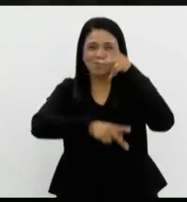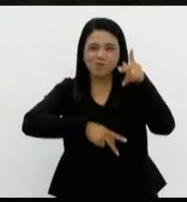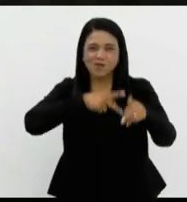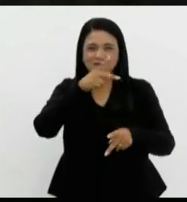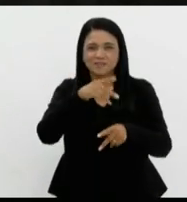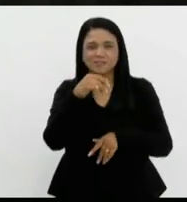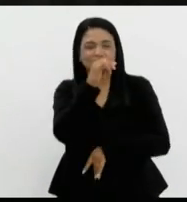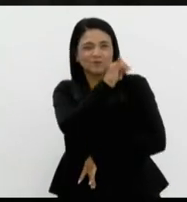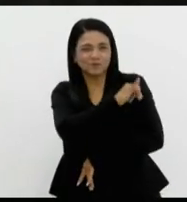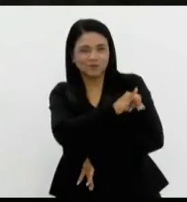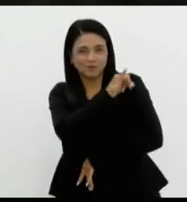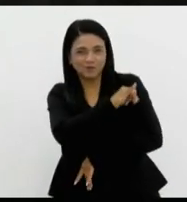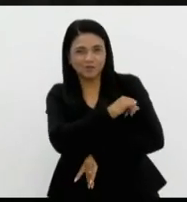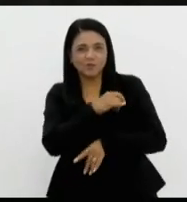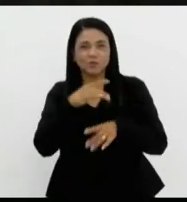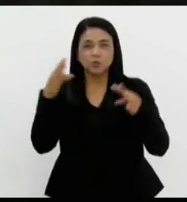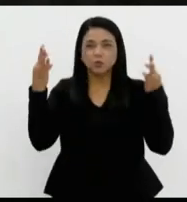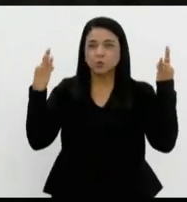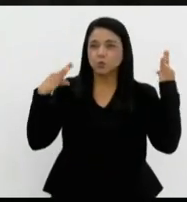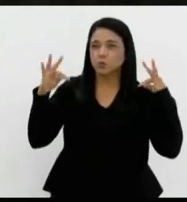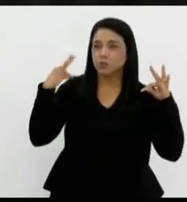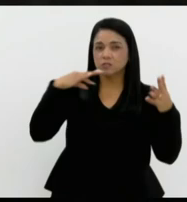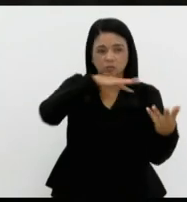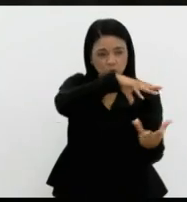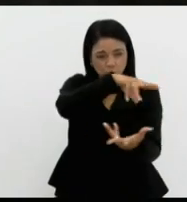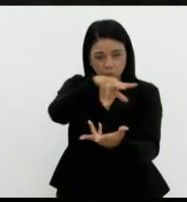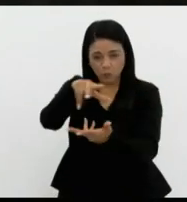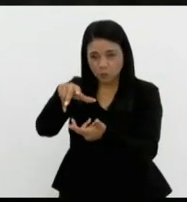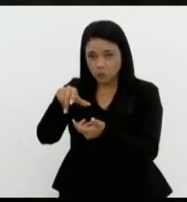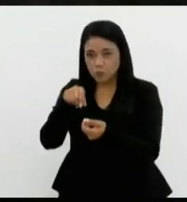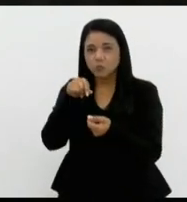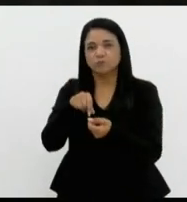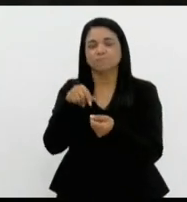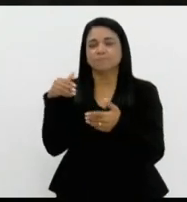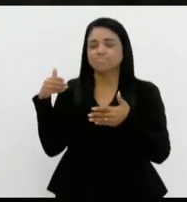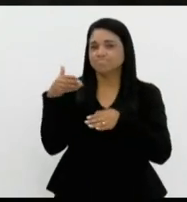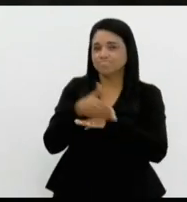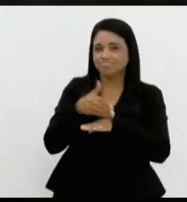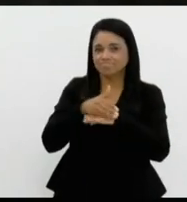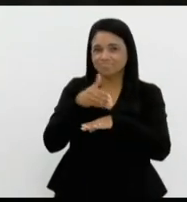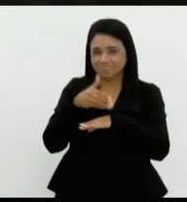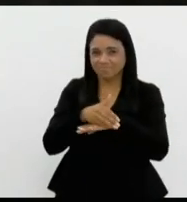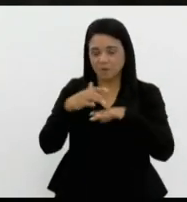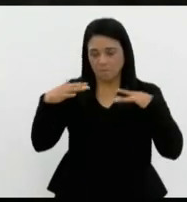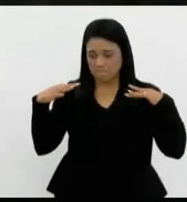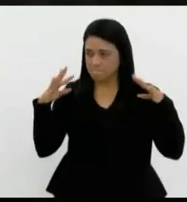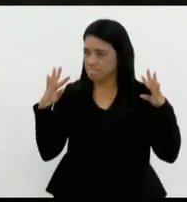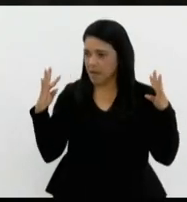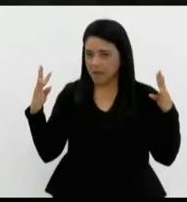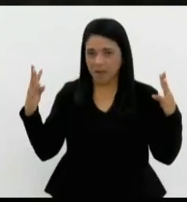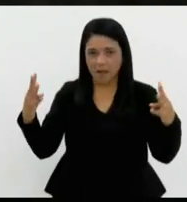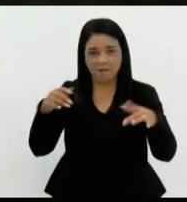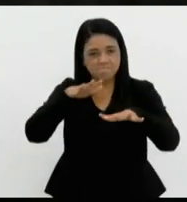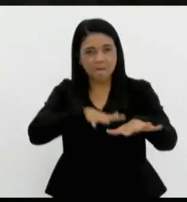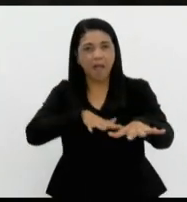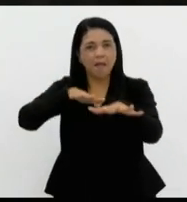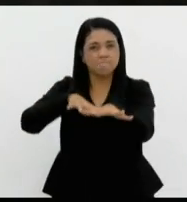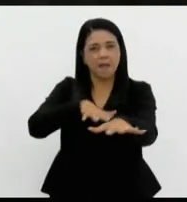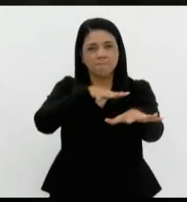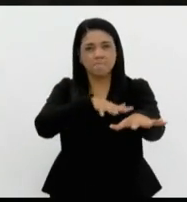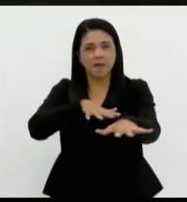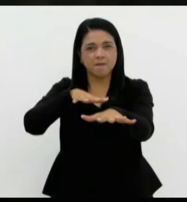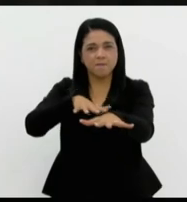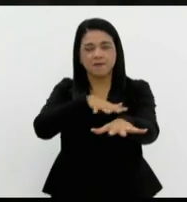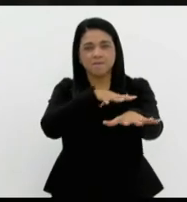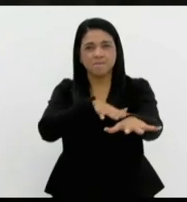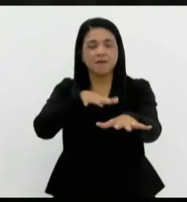aos turistas do mundo inteiro que lá vão. Então, queria aqui registrar meus aplausos a